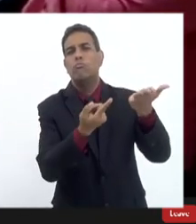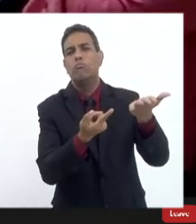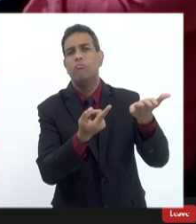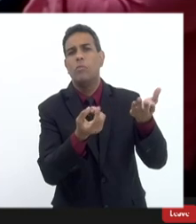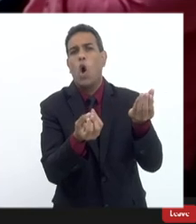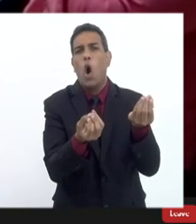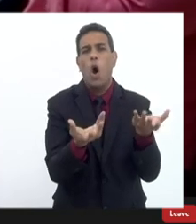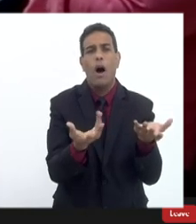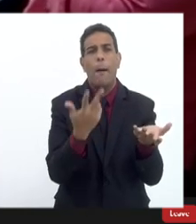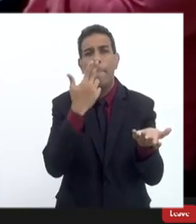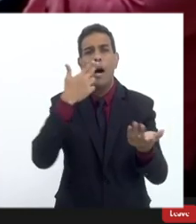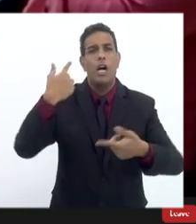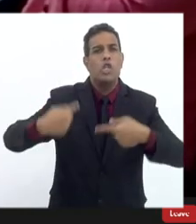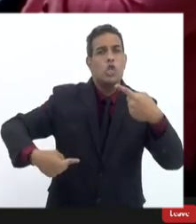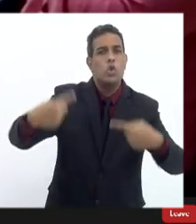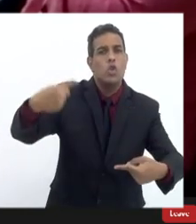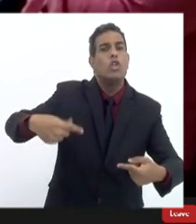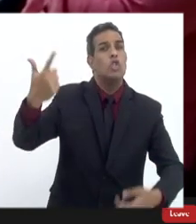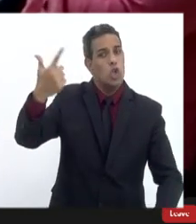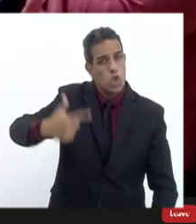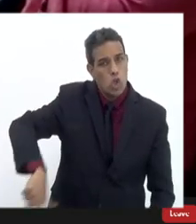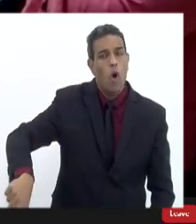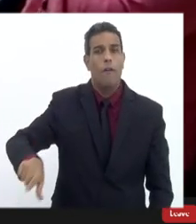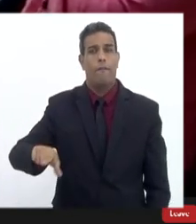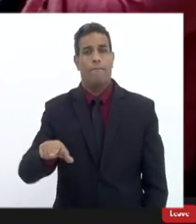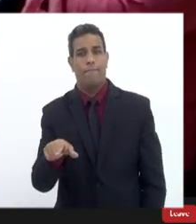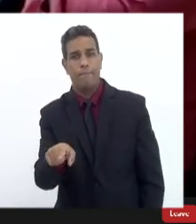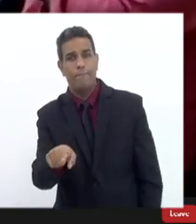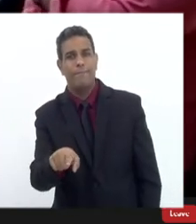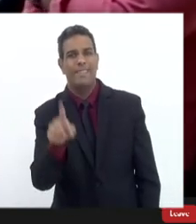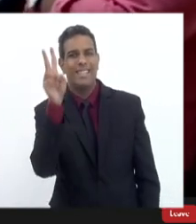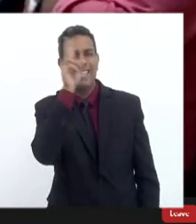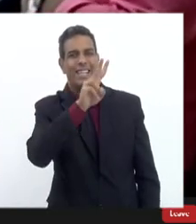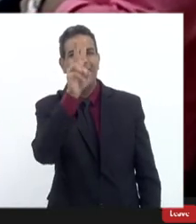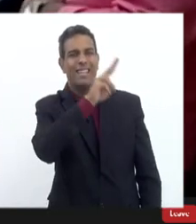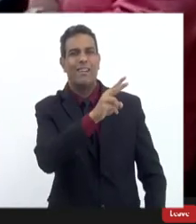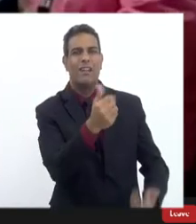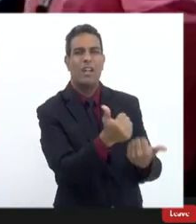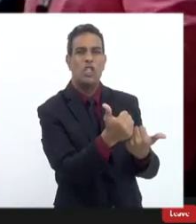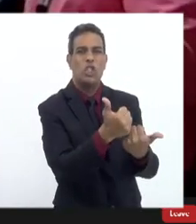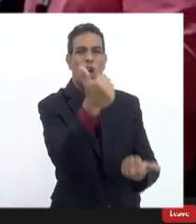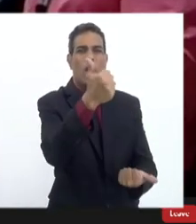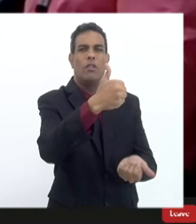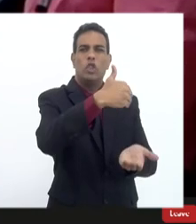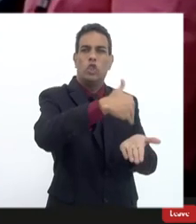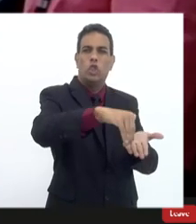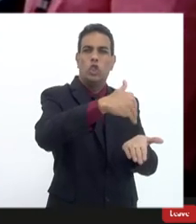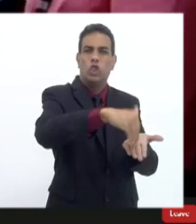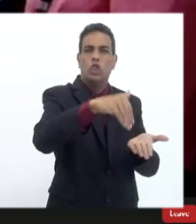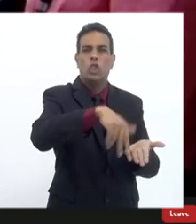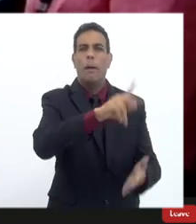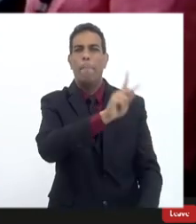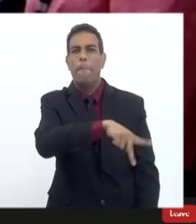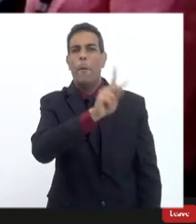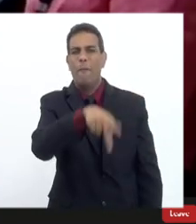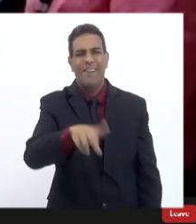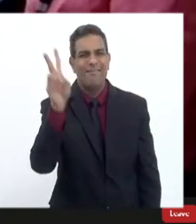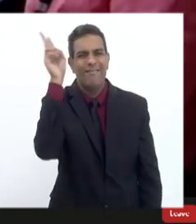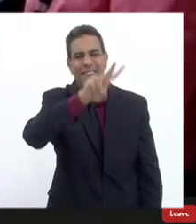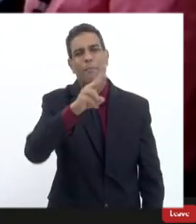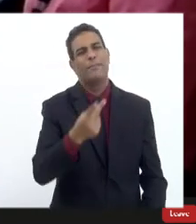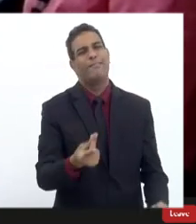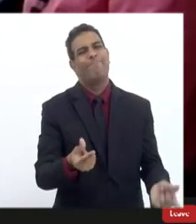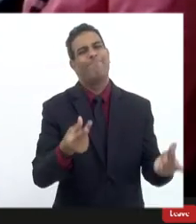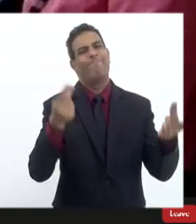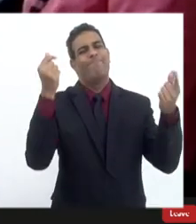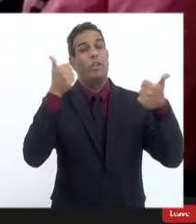acho que a gente tem que rediscutir isso. E aí a superintendência do Fundo de Infraestrutura, o Pedro está aqui, acompanhou,